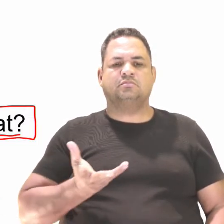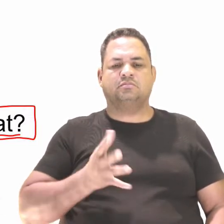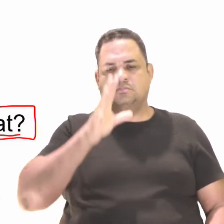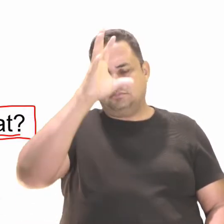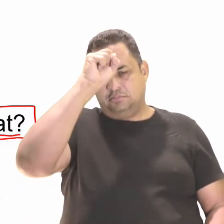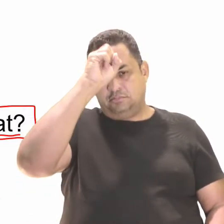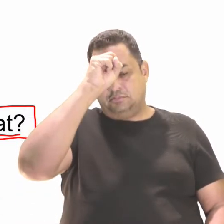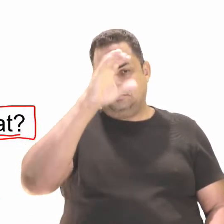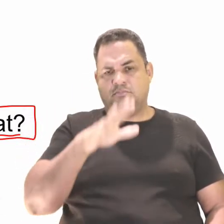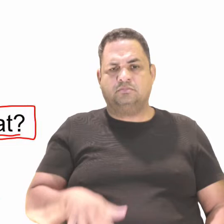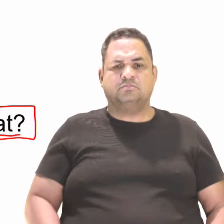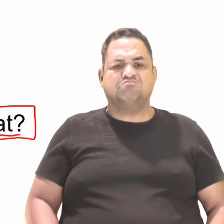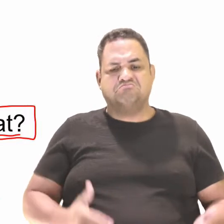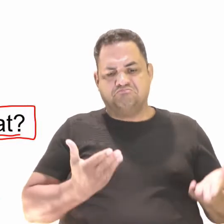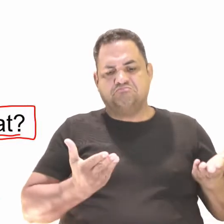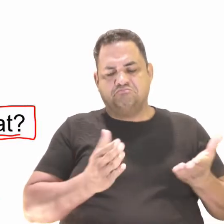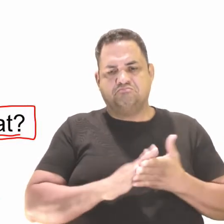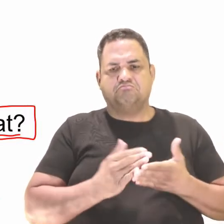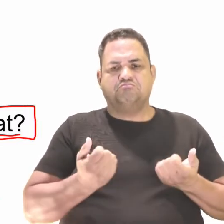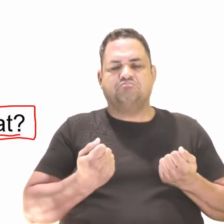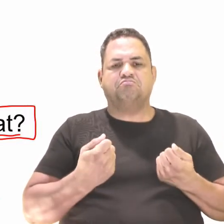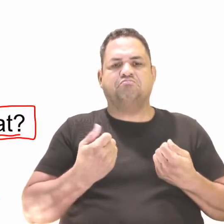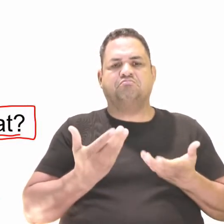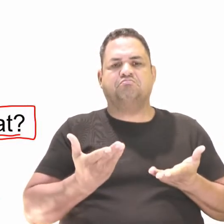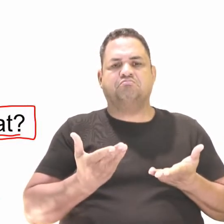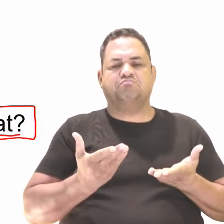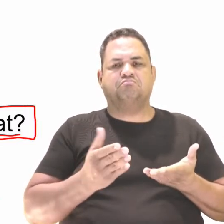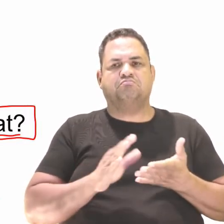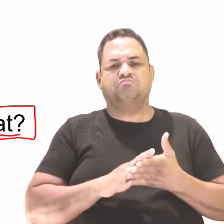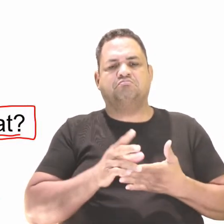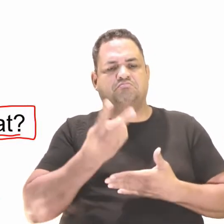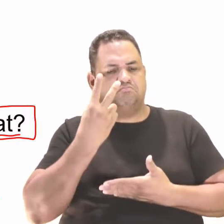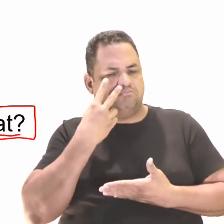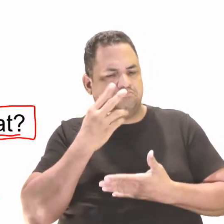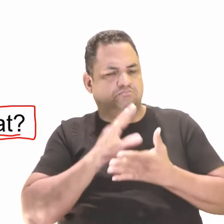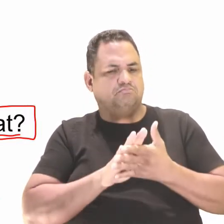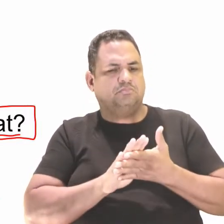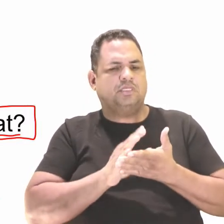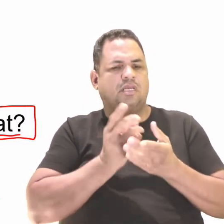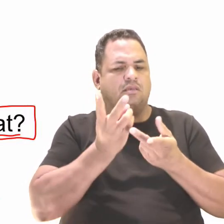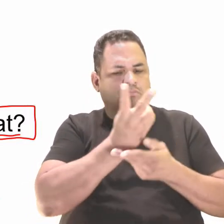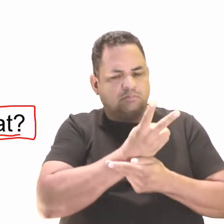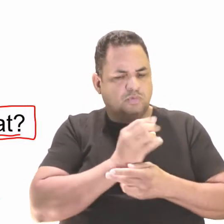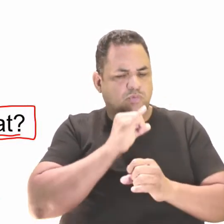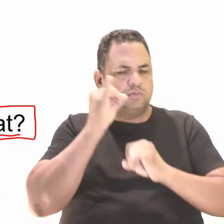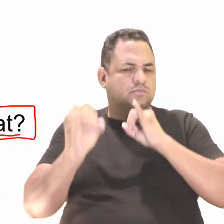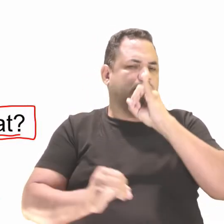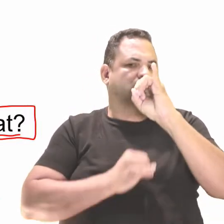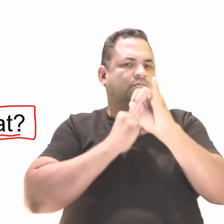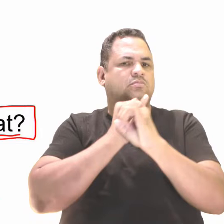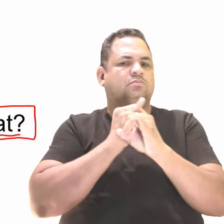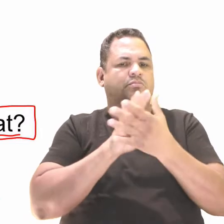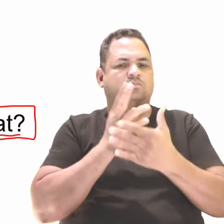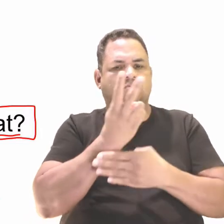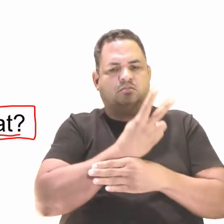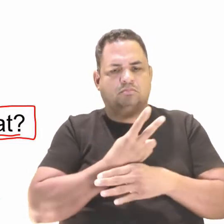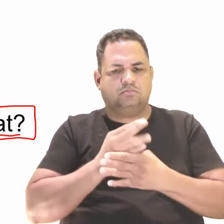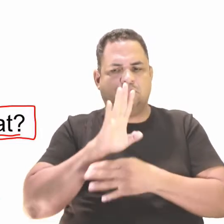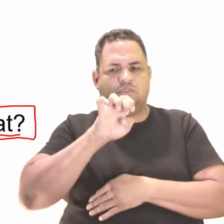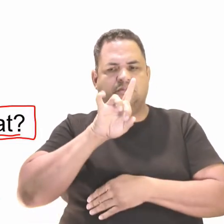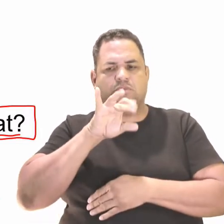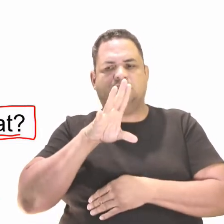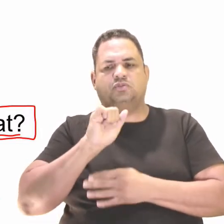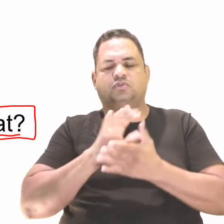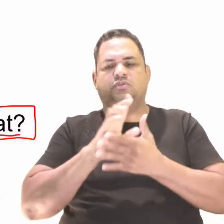expressões idiomáticas, fique à vontade, feel free. Vai lá, dá um Google e procura pesquisas de expressões idiomáticas em inglês, vocês vão